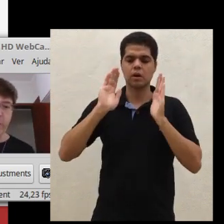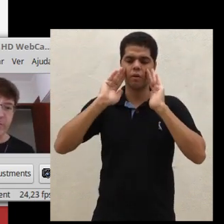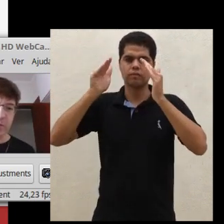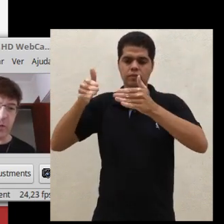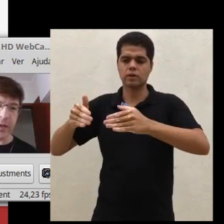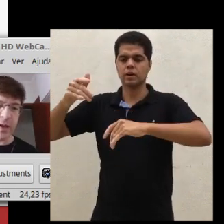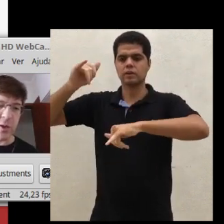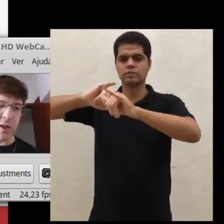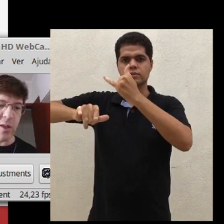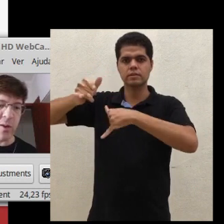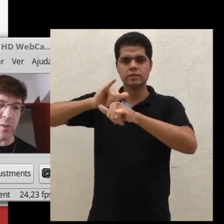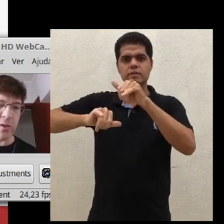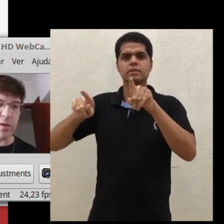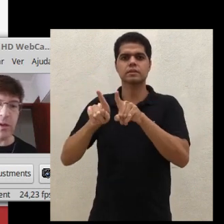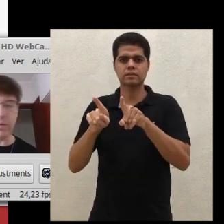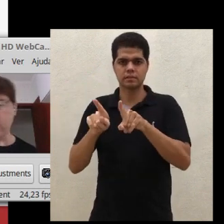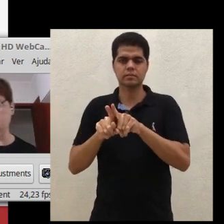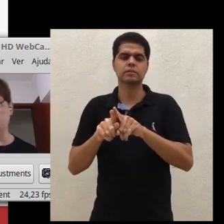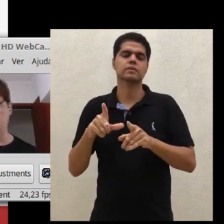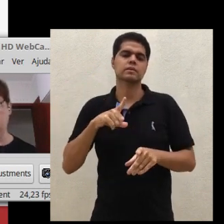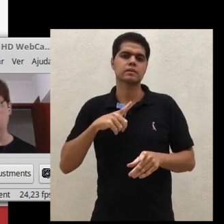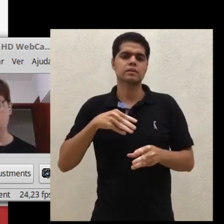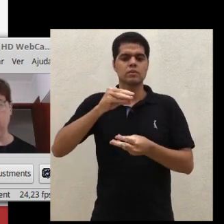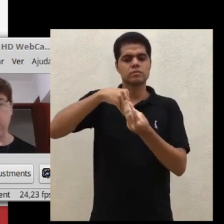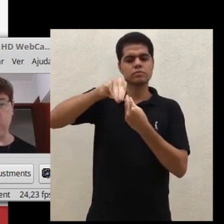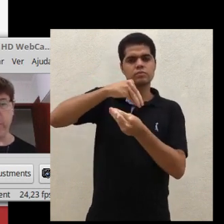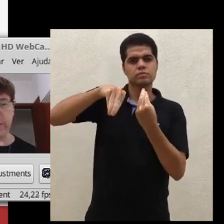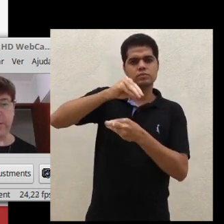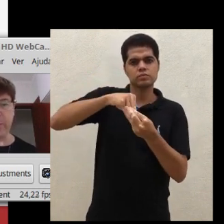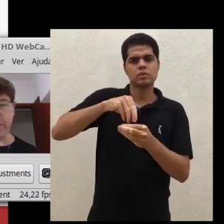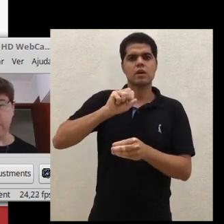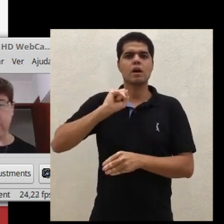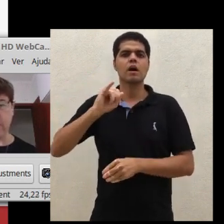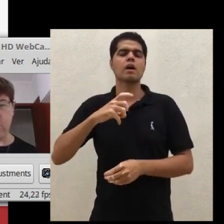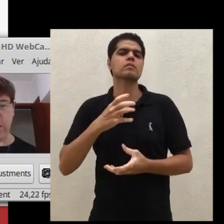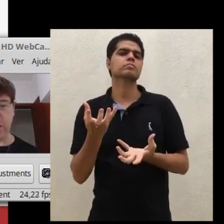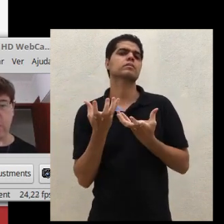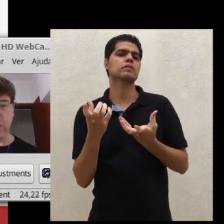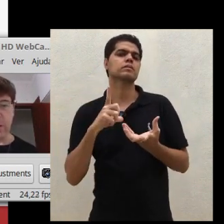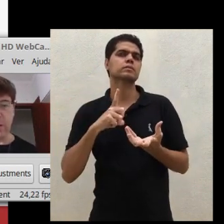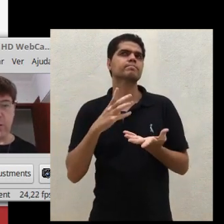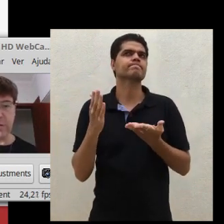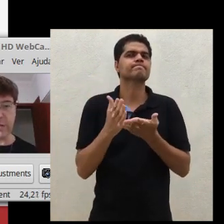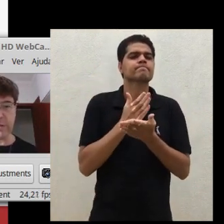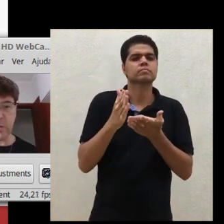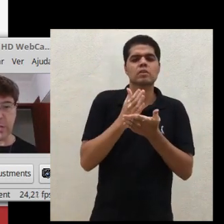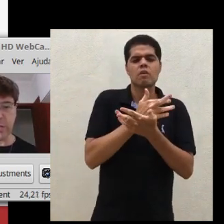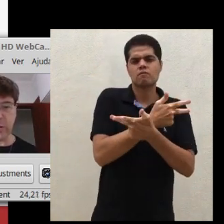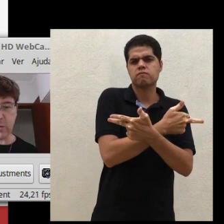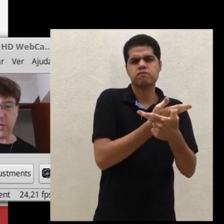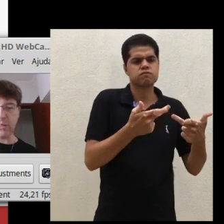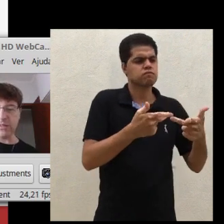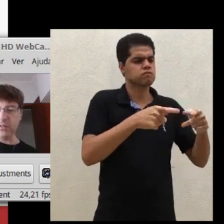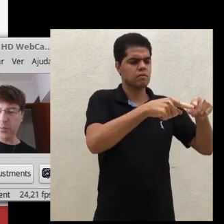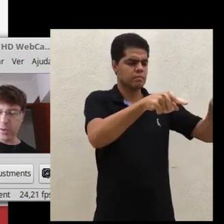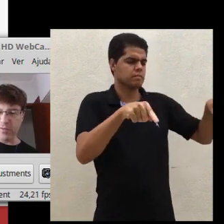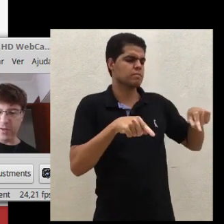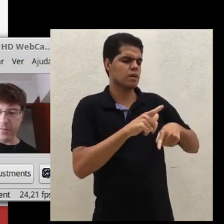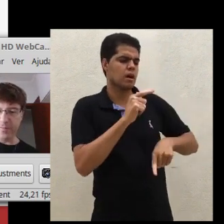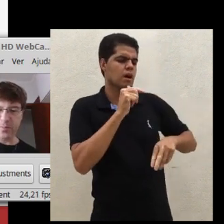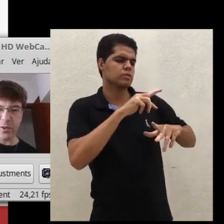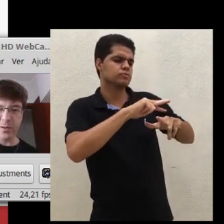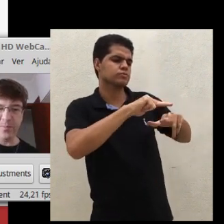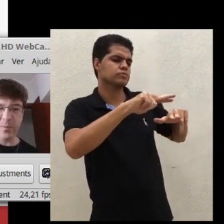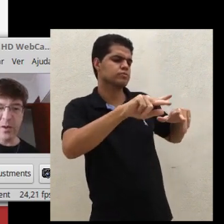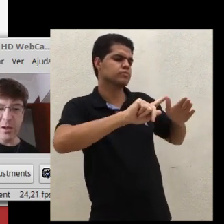Se é um profissional da área de química, o tanto que ele tem que dosar de um reagente químico, por exemplo, para ele tratar uma água de uma estação de tratamento de resíduo, por aí